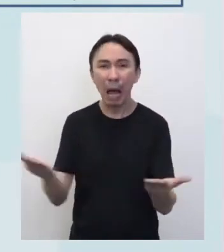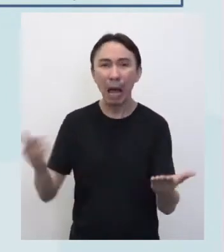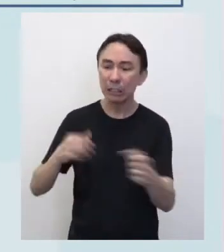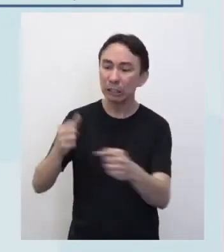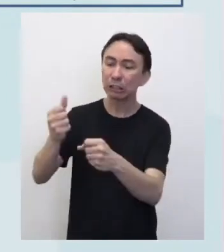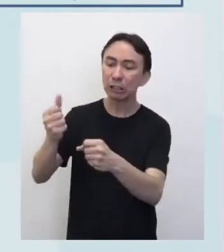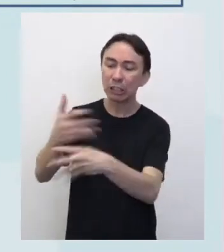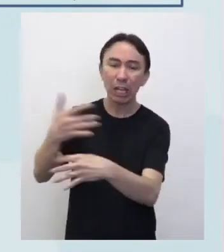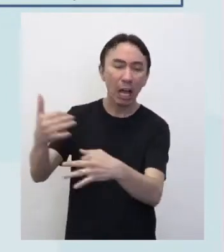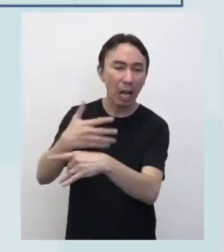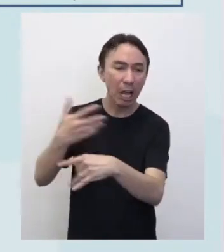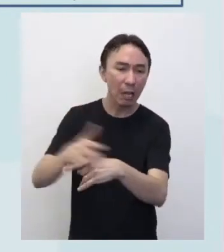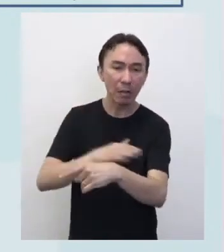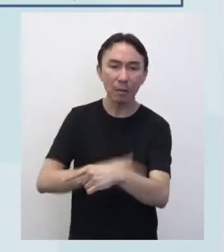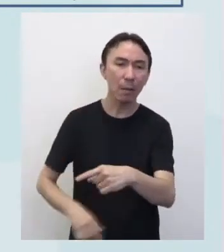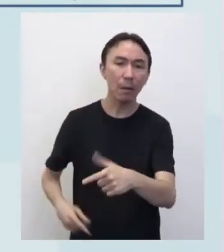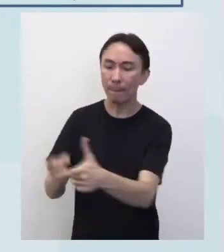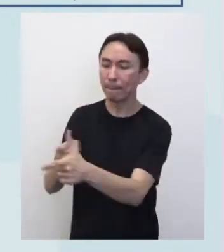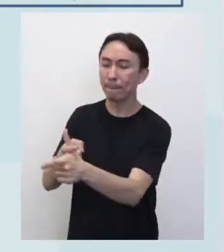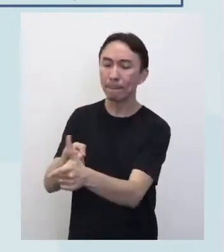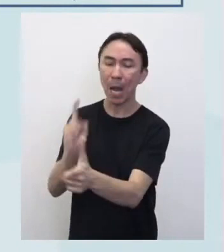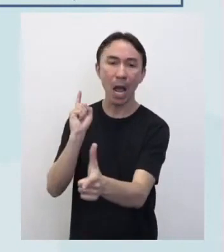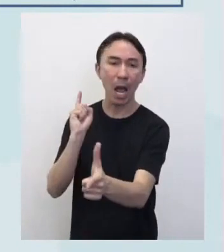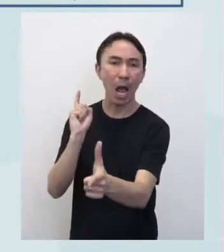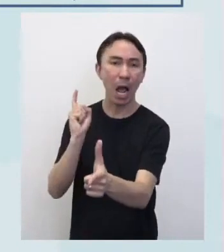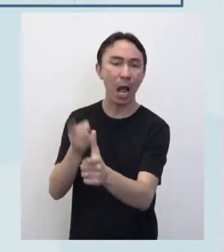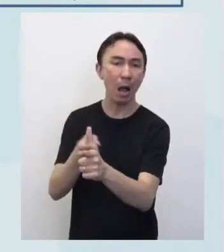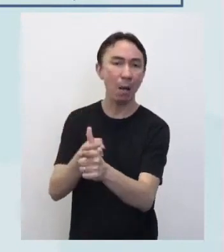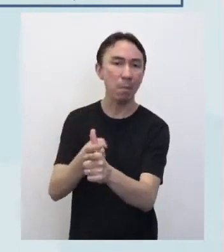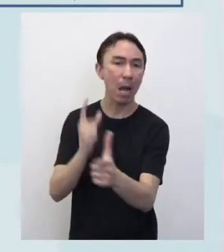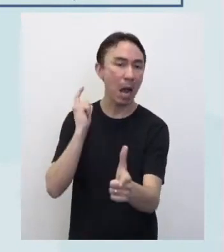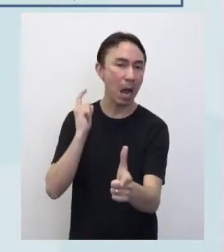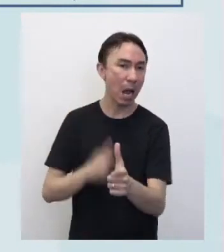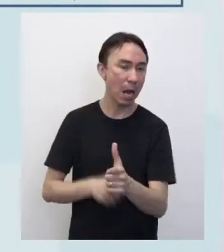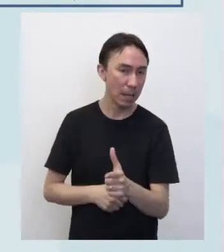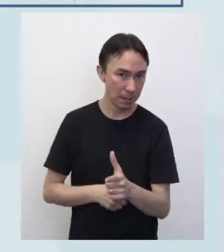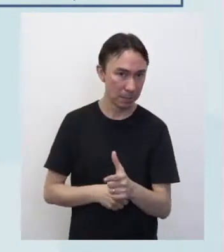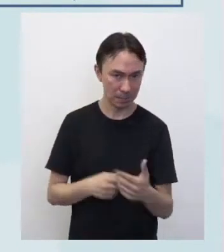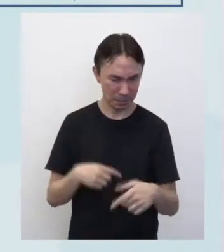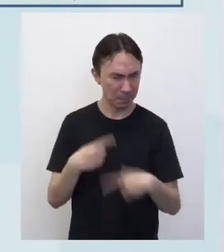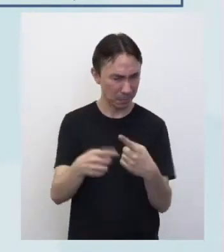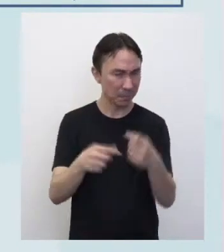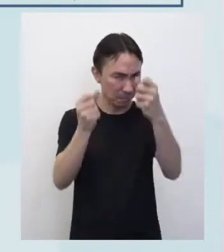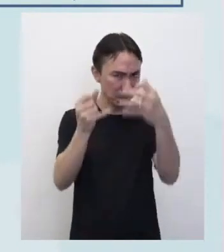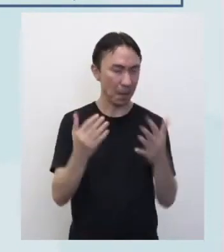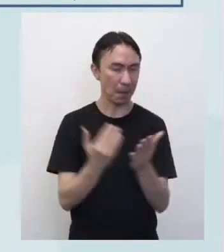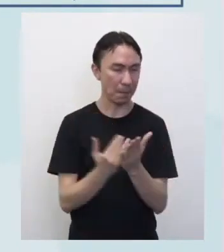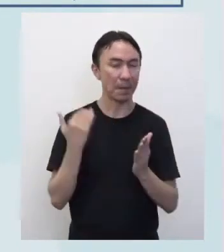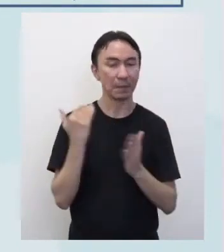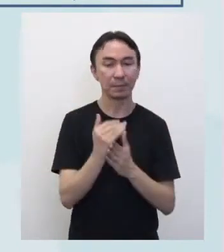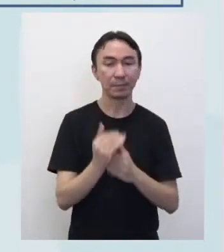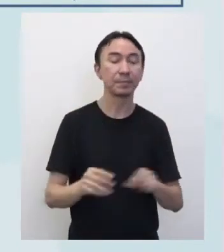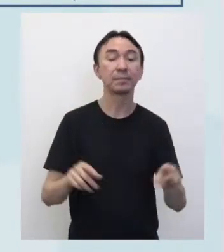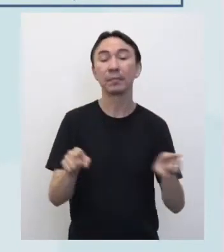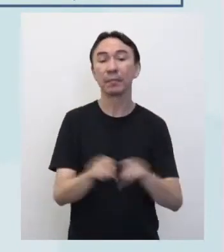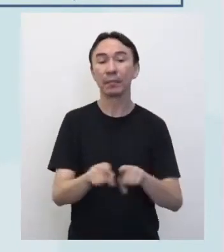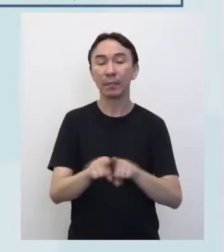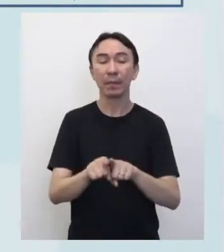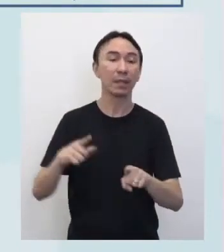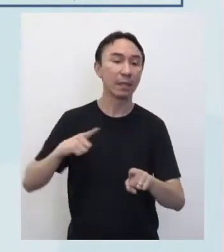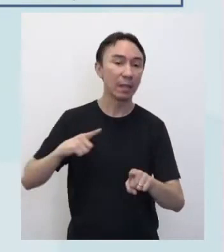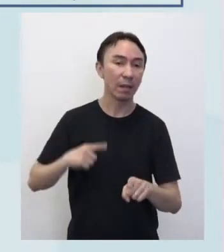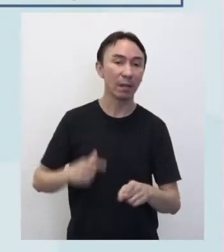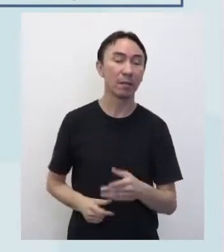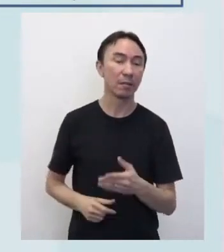cidades através das cartas de franquia, que já já a gente vai ver melhor. Nós também tivemos aí como um